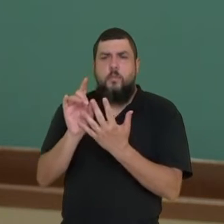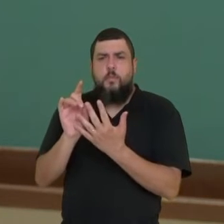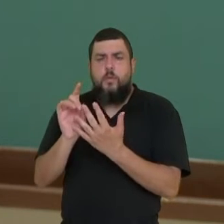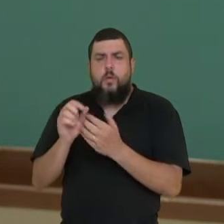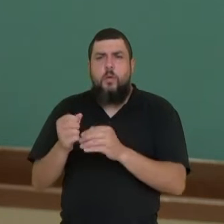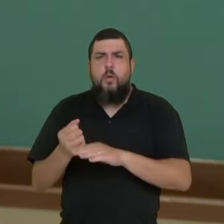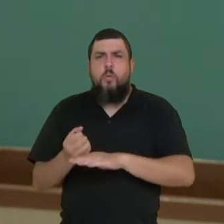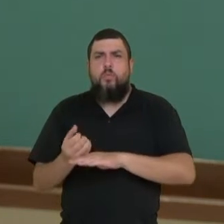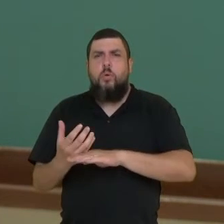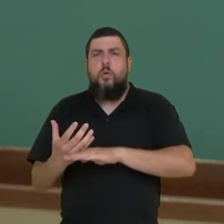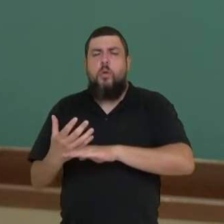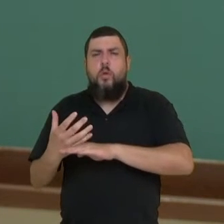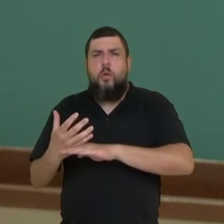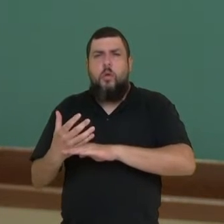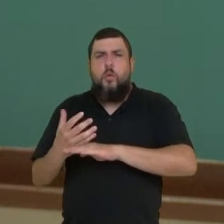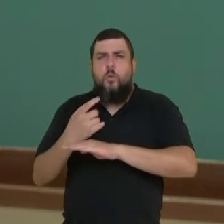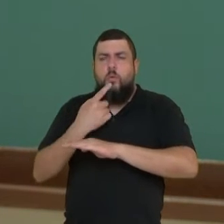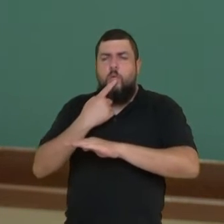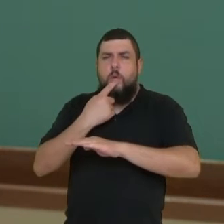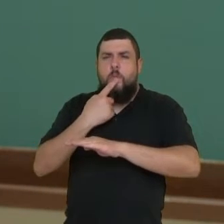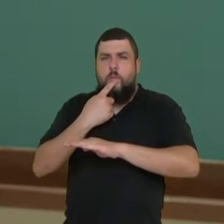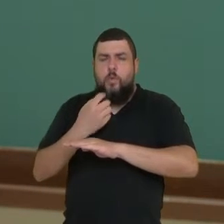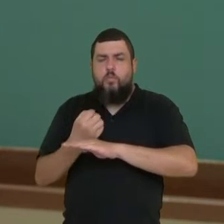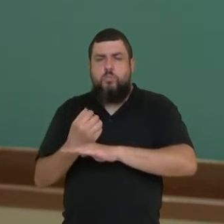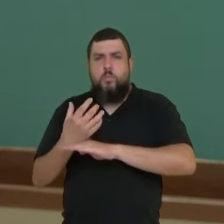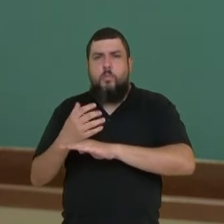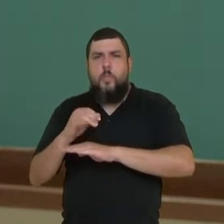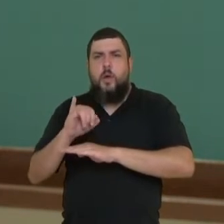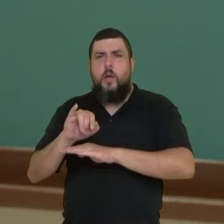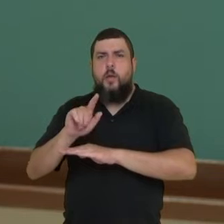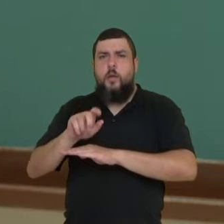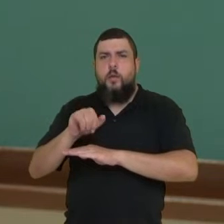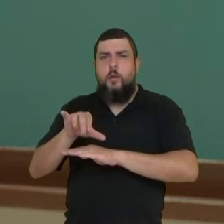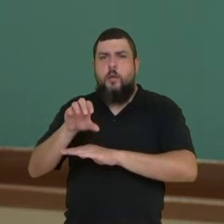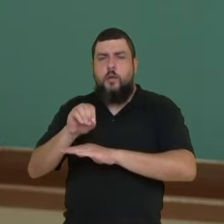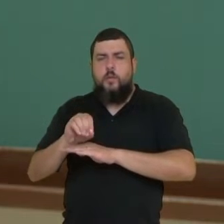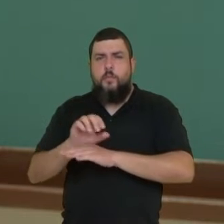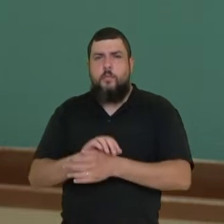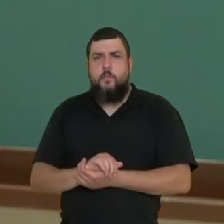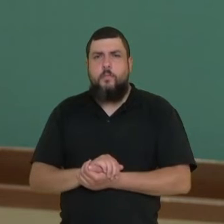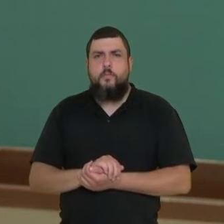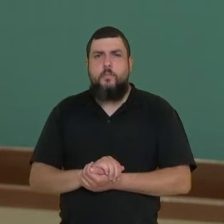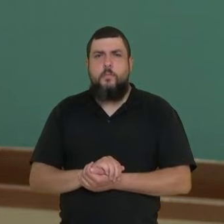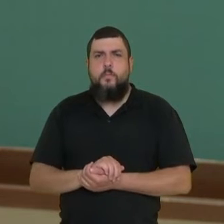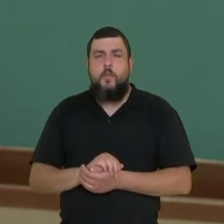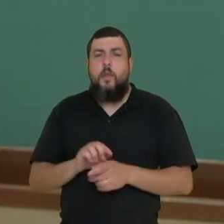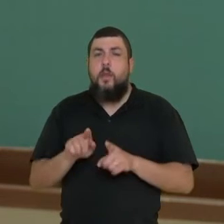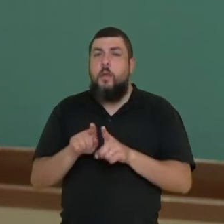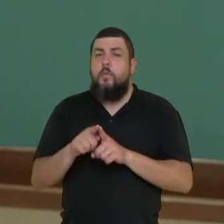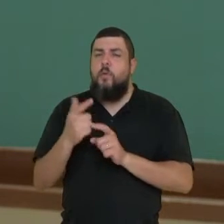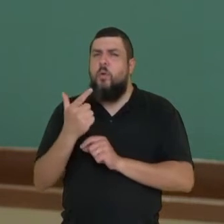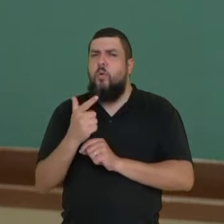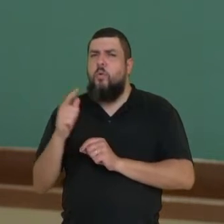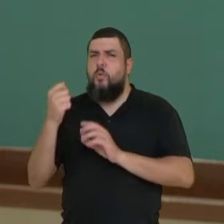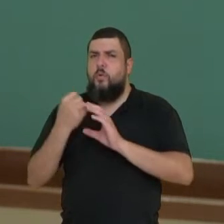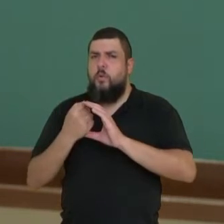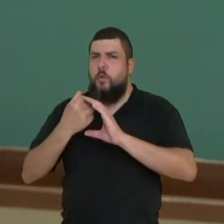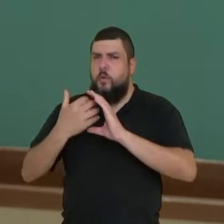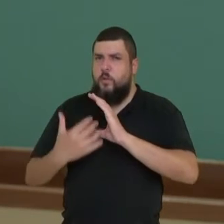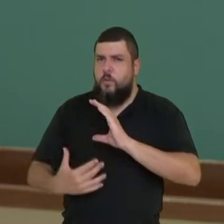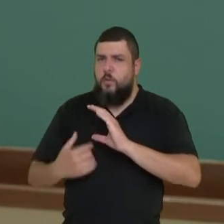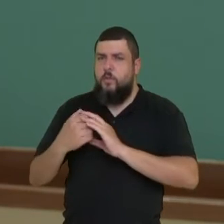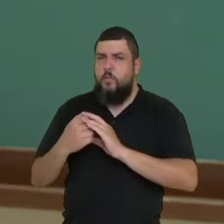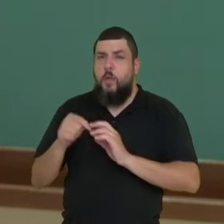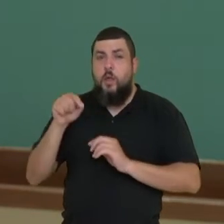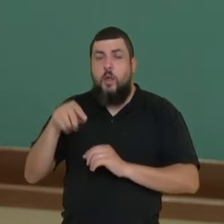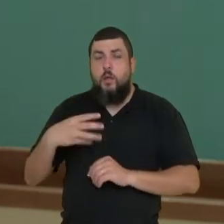E por isso o termo igneus aí, ígneo, ficou para eletrólise ígnea. Outra característica dessa eletrólise é que não existe